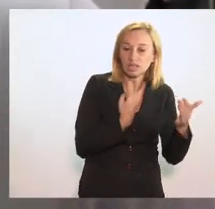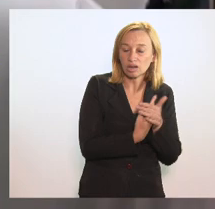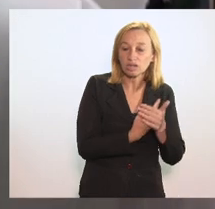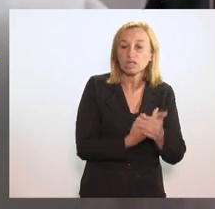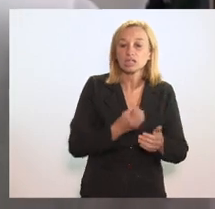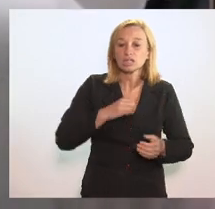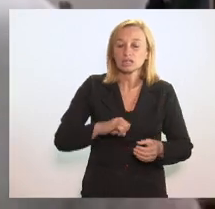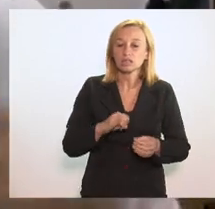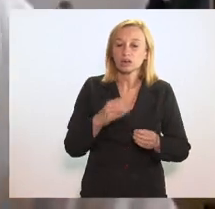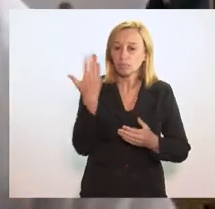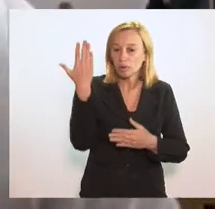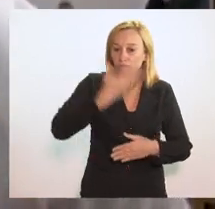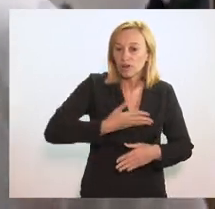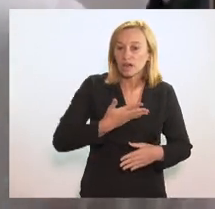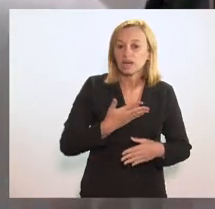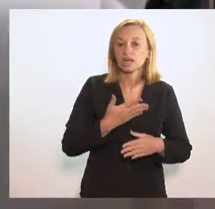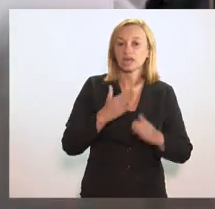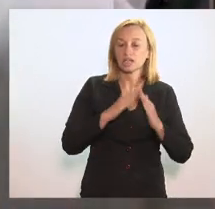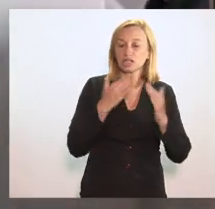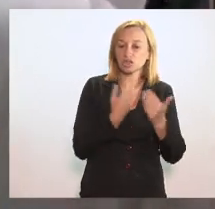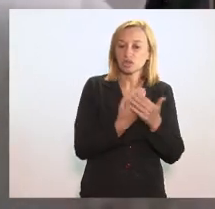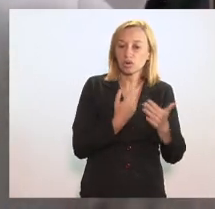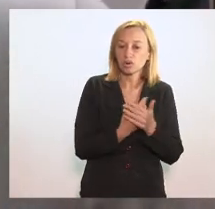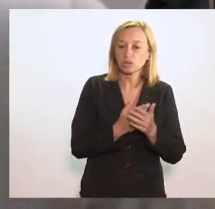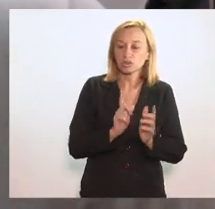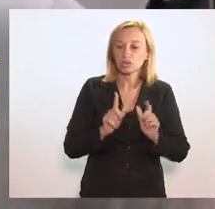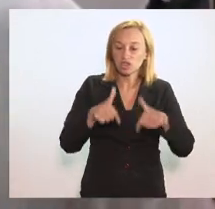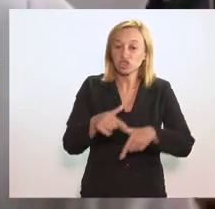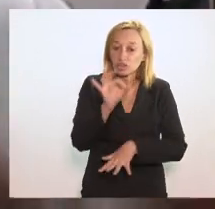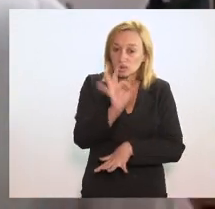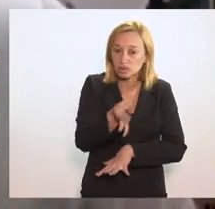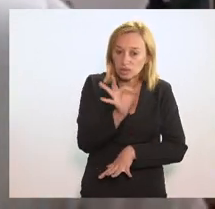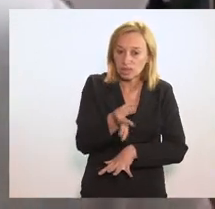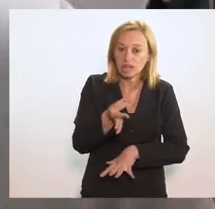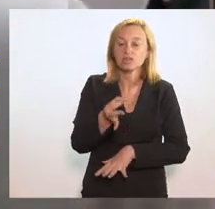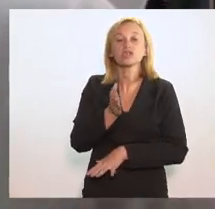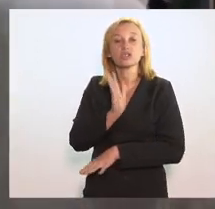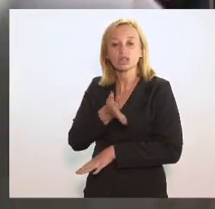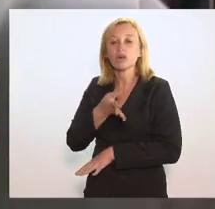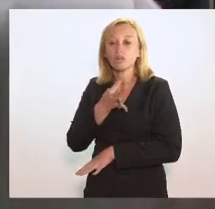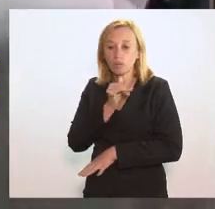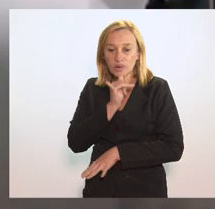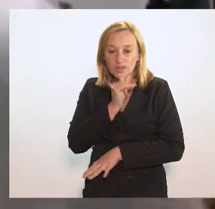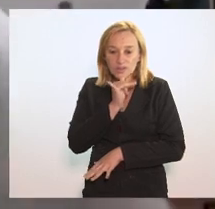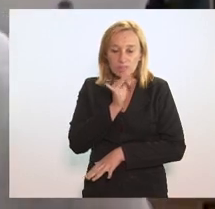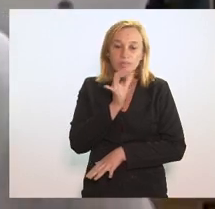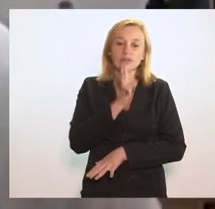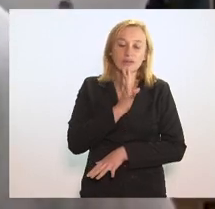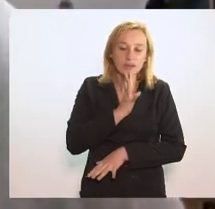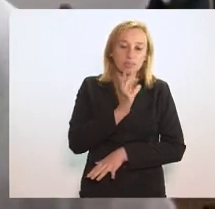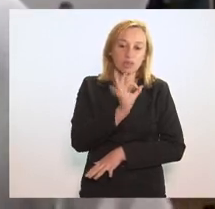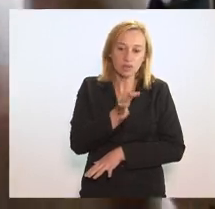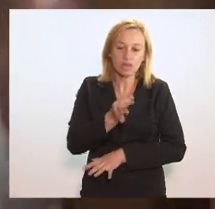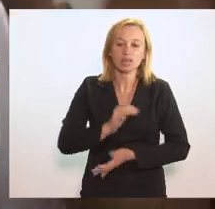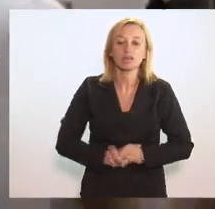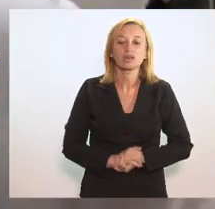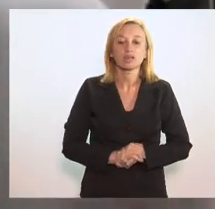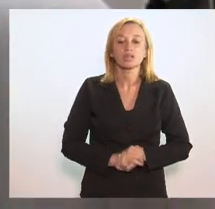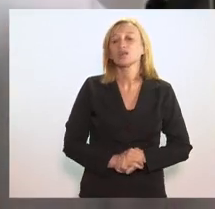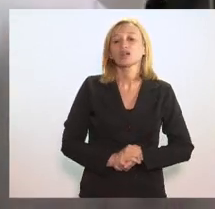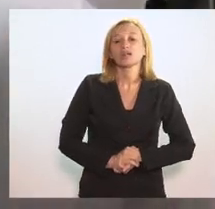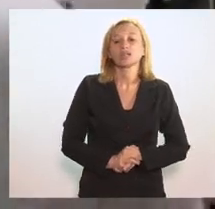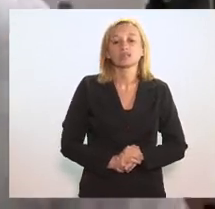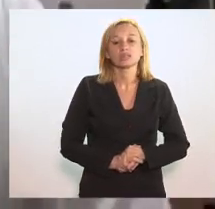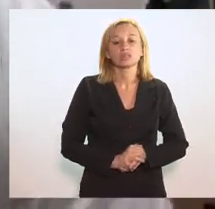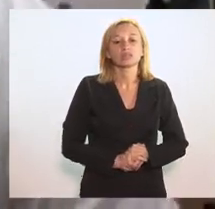estão tomando as medidas, os protocolos sanitários que já são de conhecimento, que de fato têm eficácia. Então, a questão